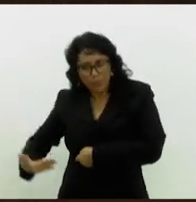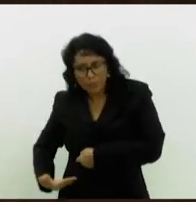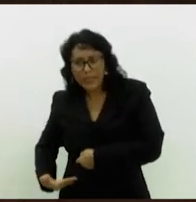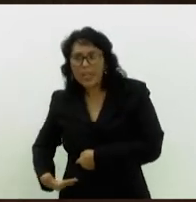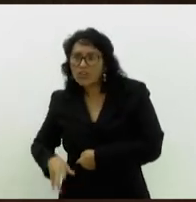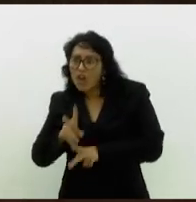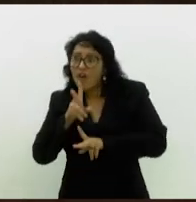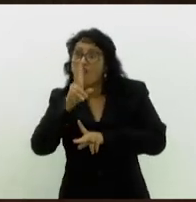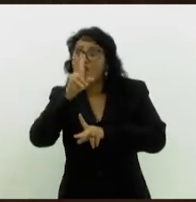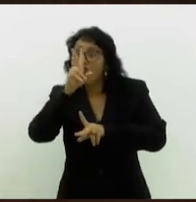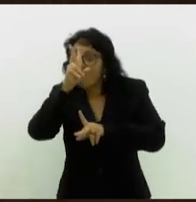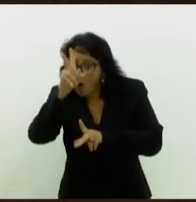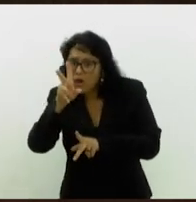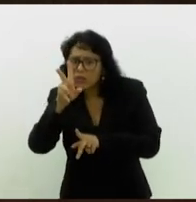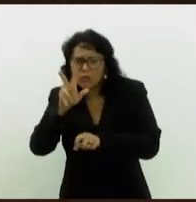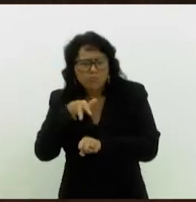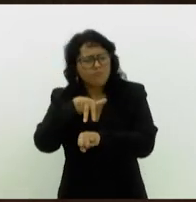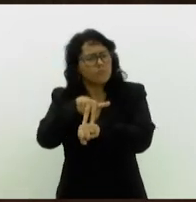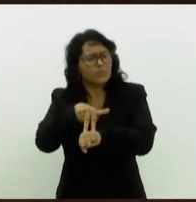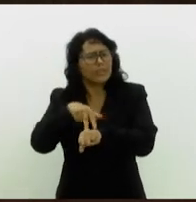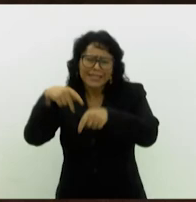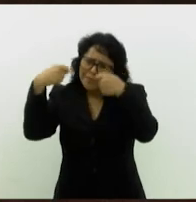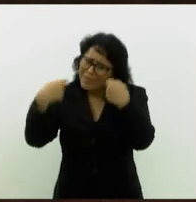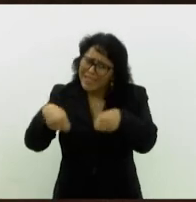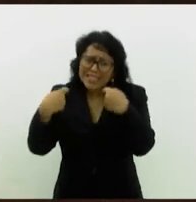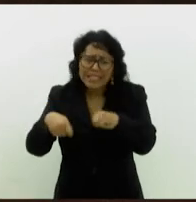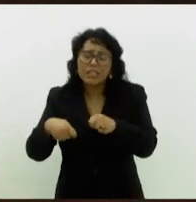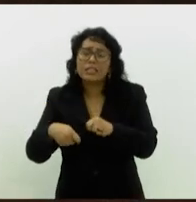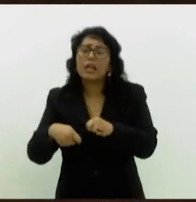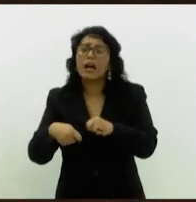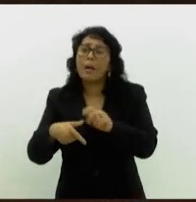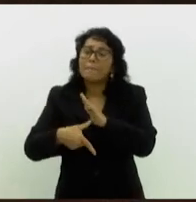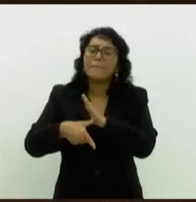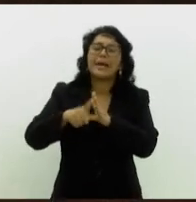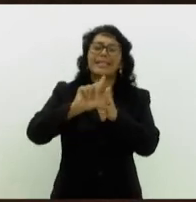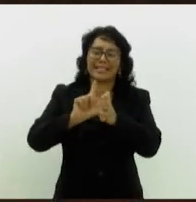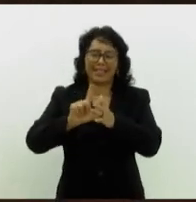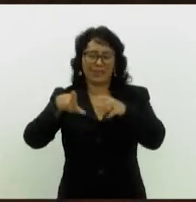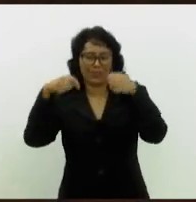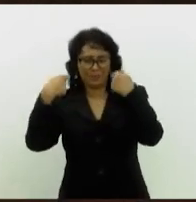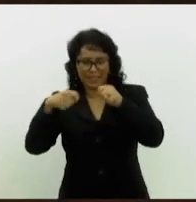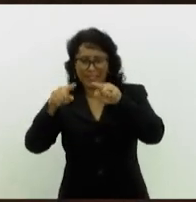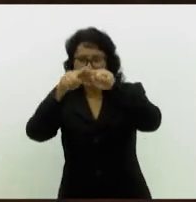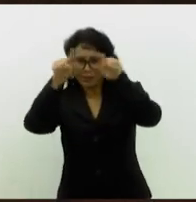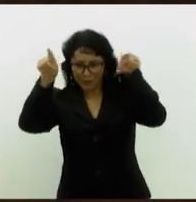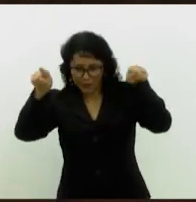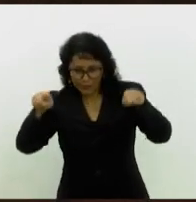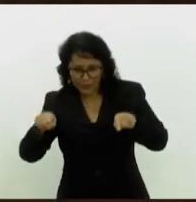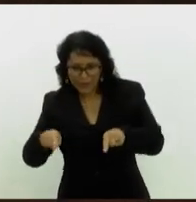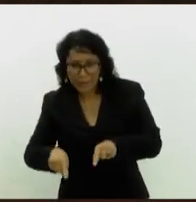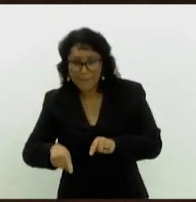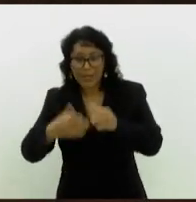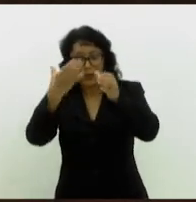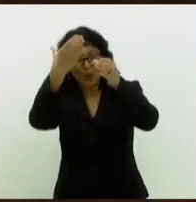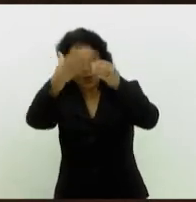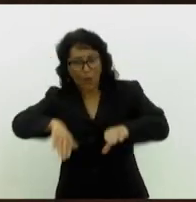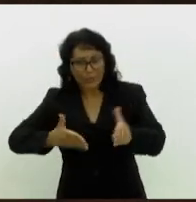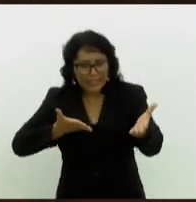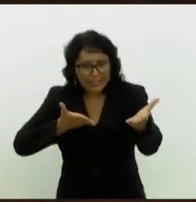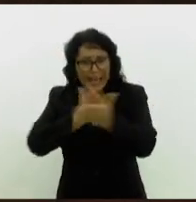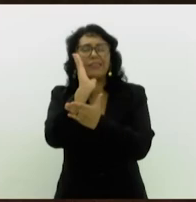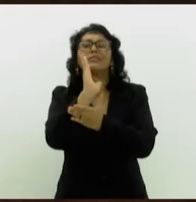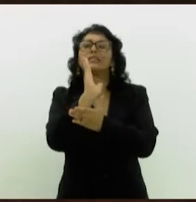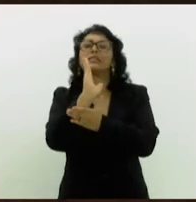se não tivermos funcionalismo público concursado justamente